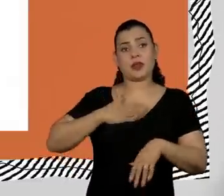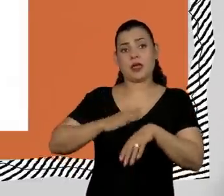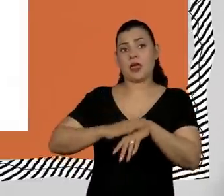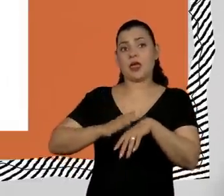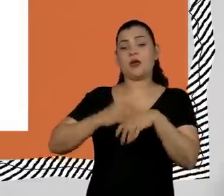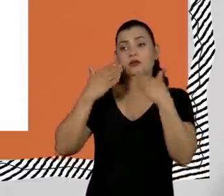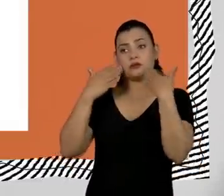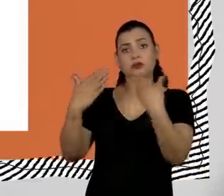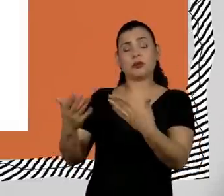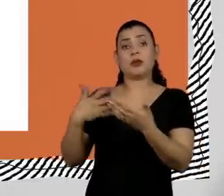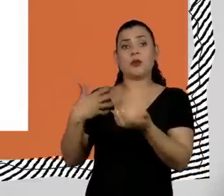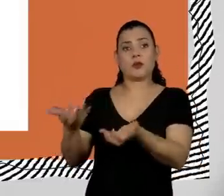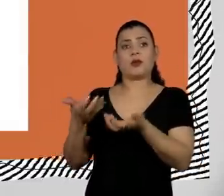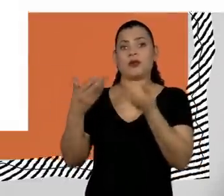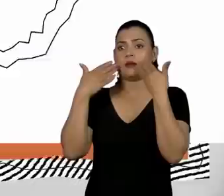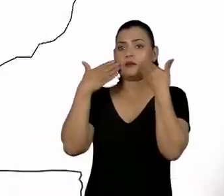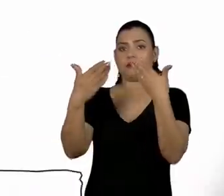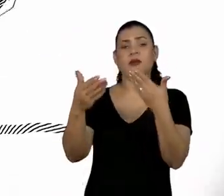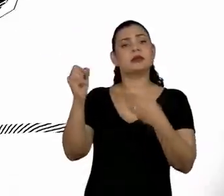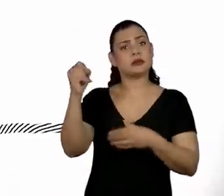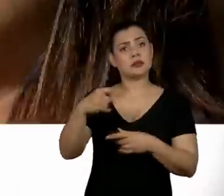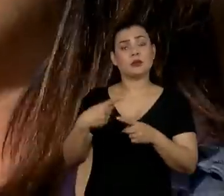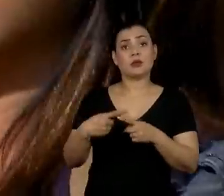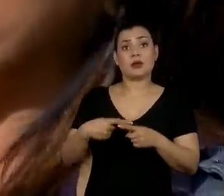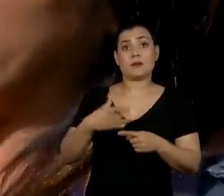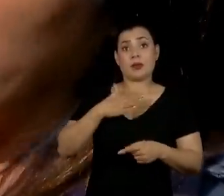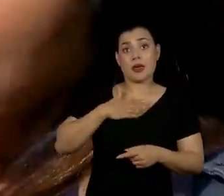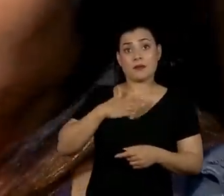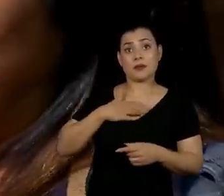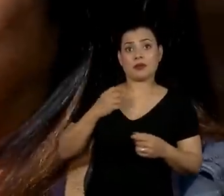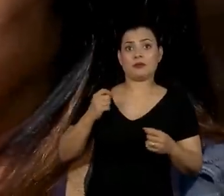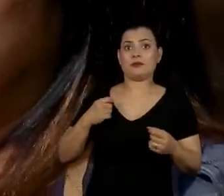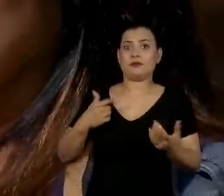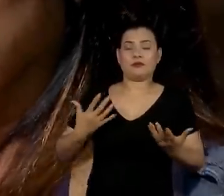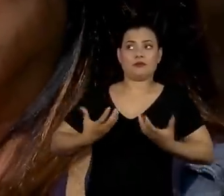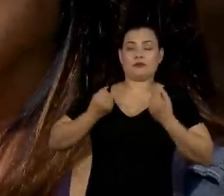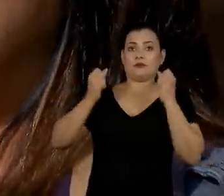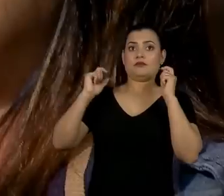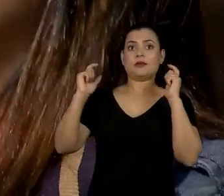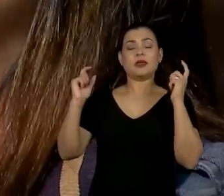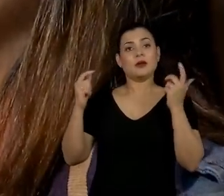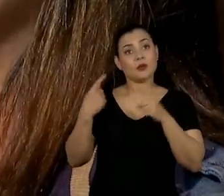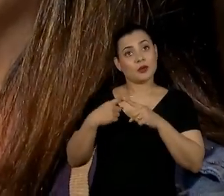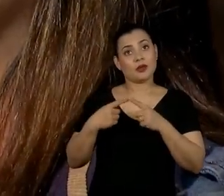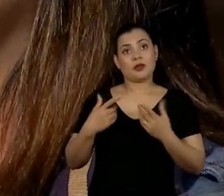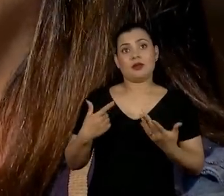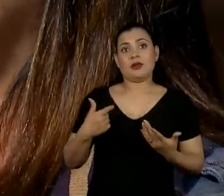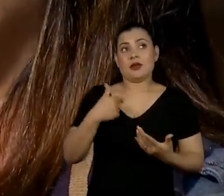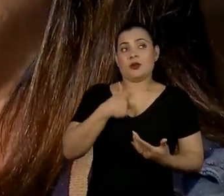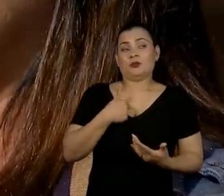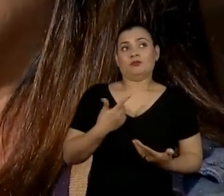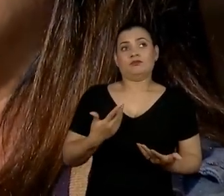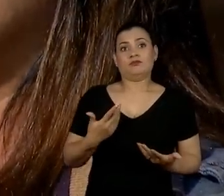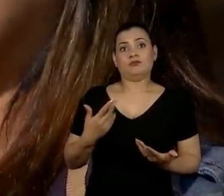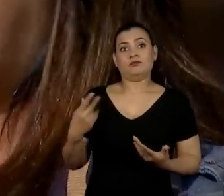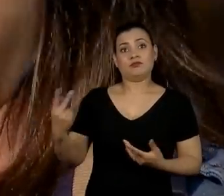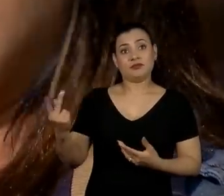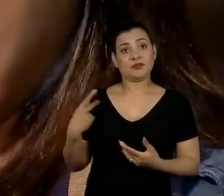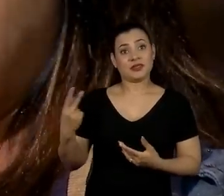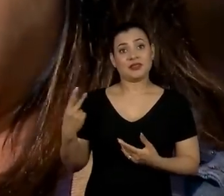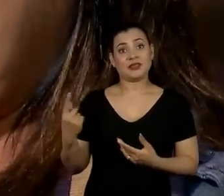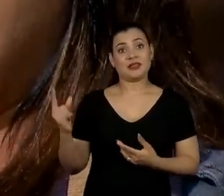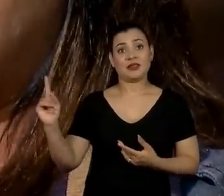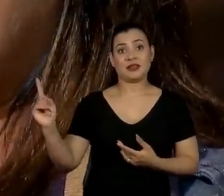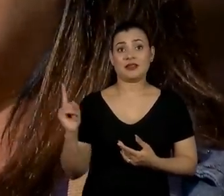falei para ele que eu queria falar porque assim para mim foi um baque né eu tinha muito ele como